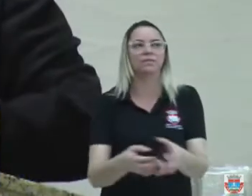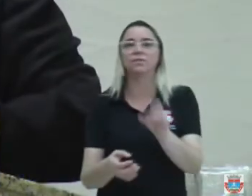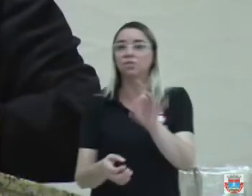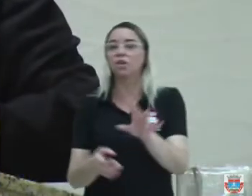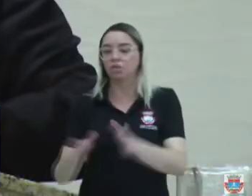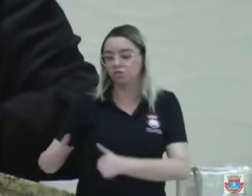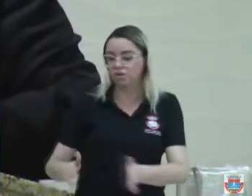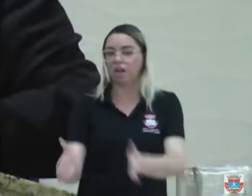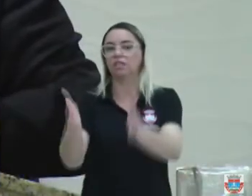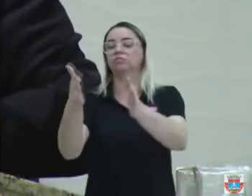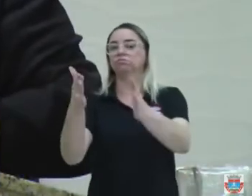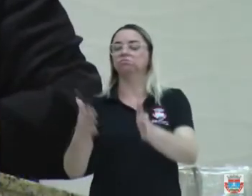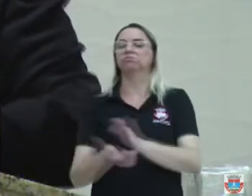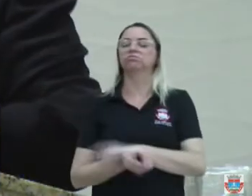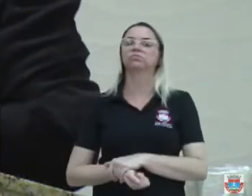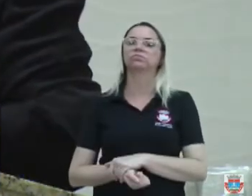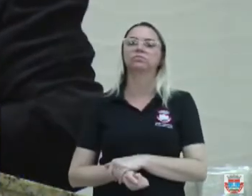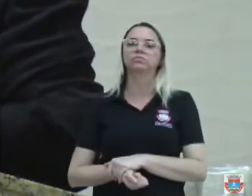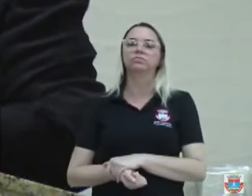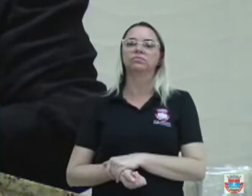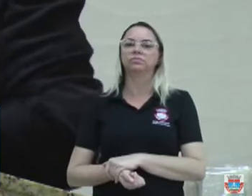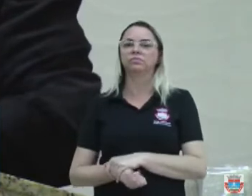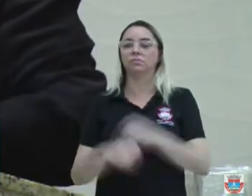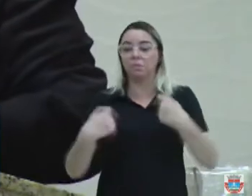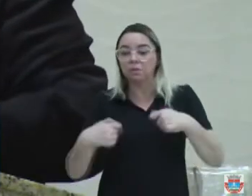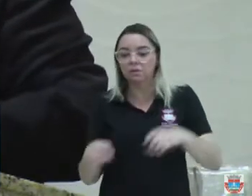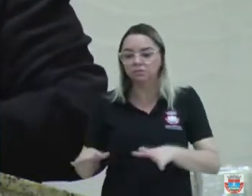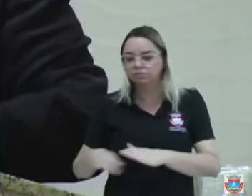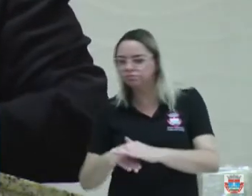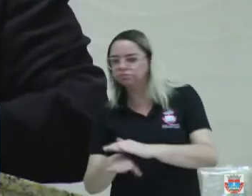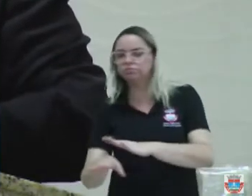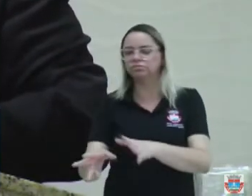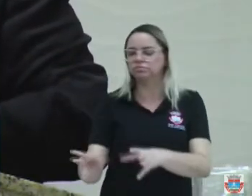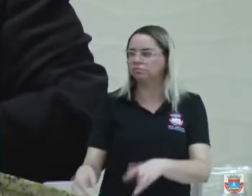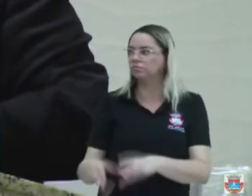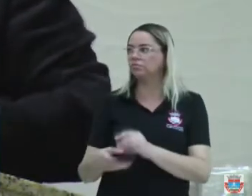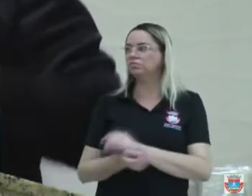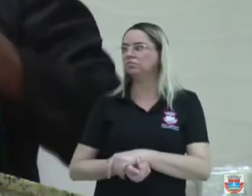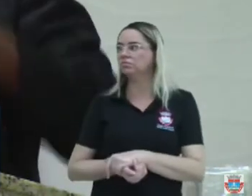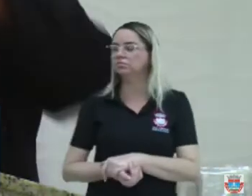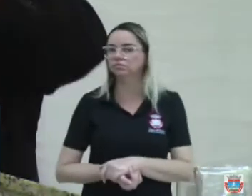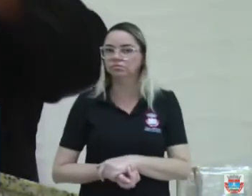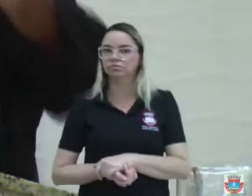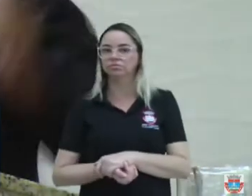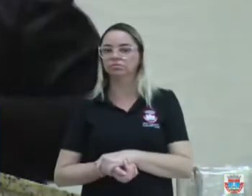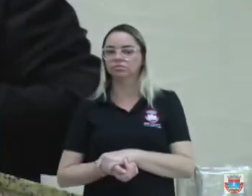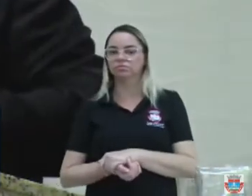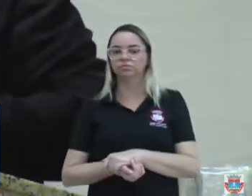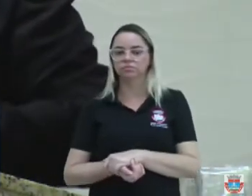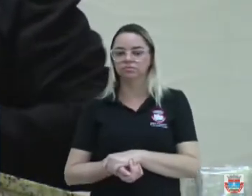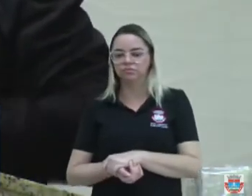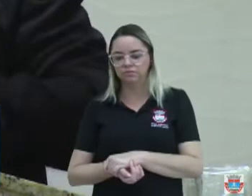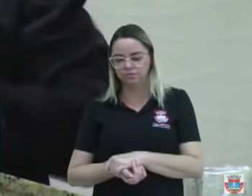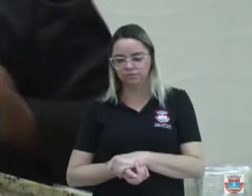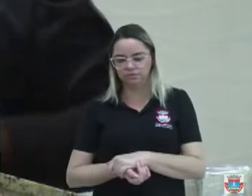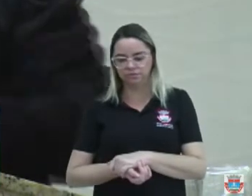estradas. Essas estradas tem que botar metralha embaixo, nesse atoleiro, e em cima colocar pissarro. Se